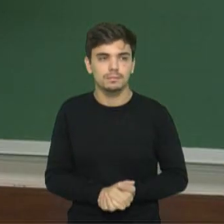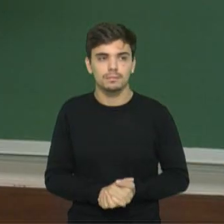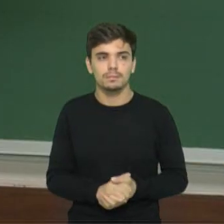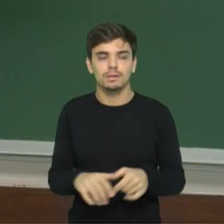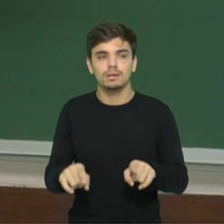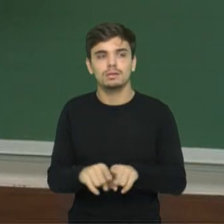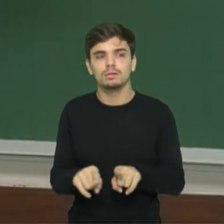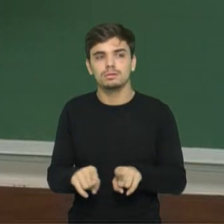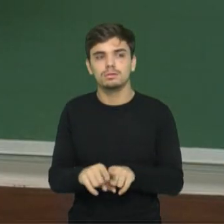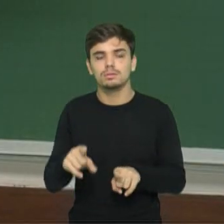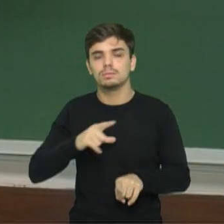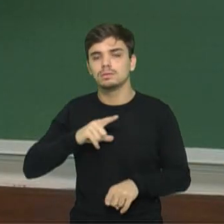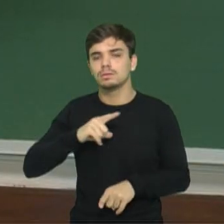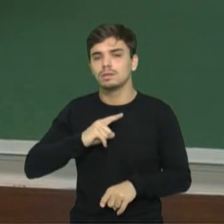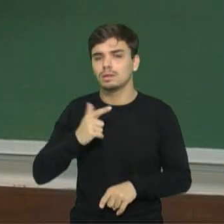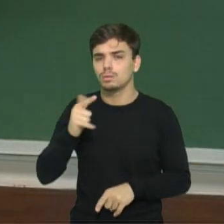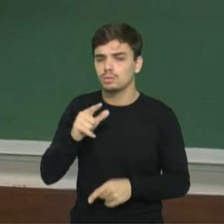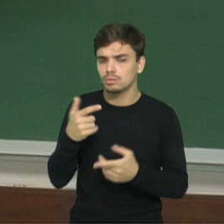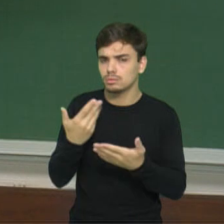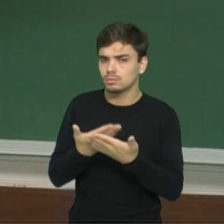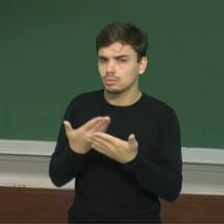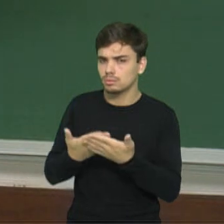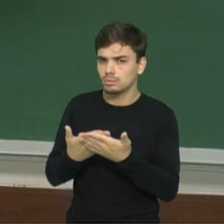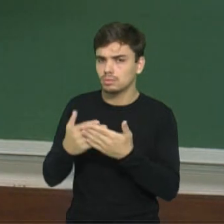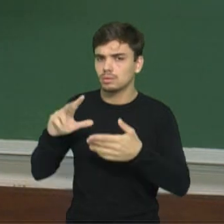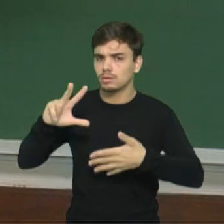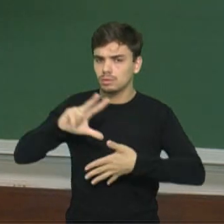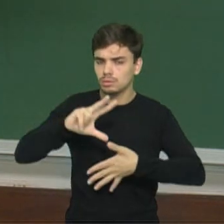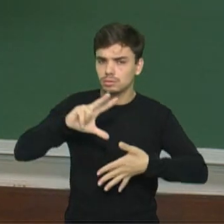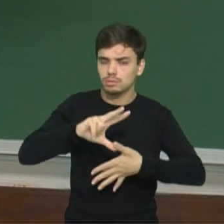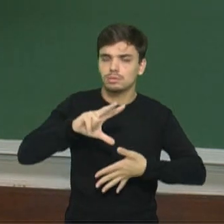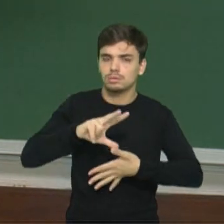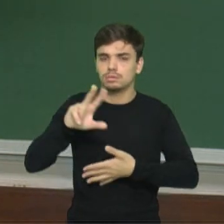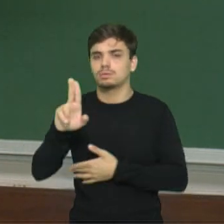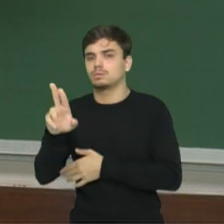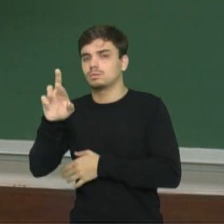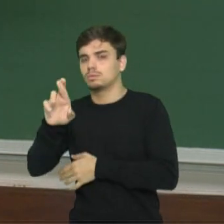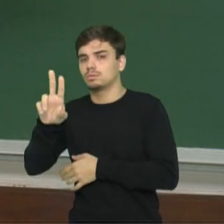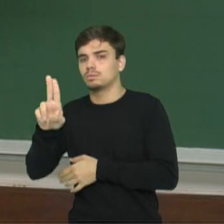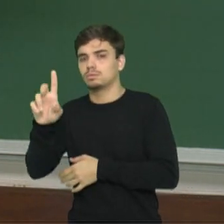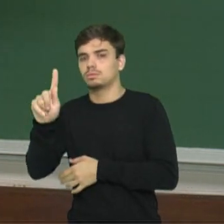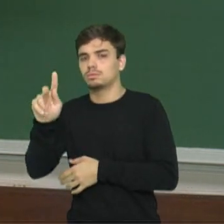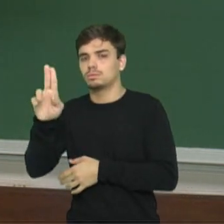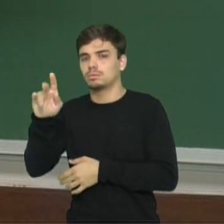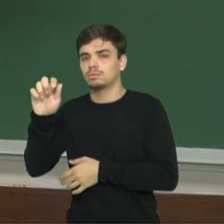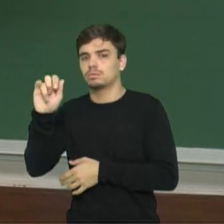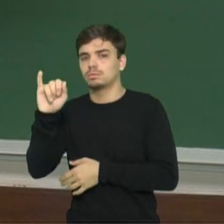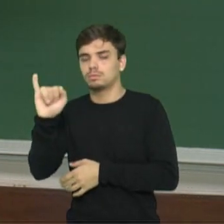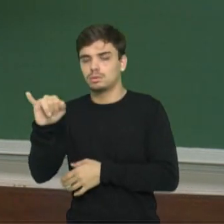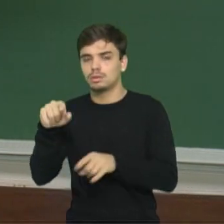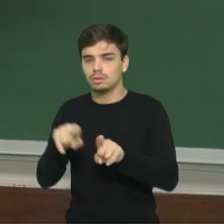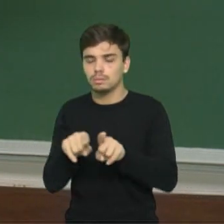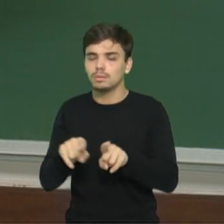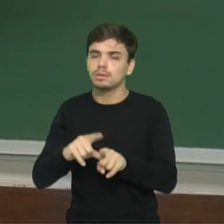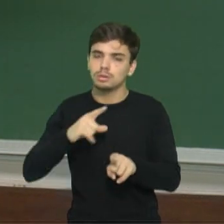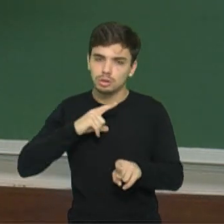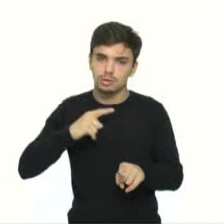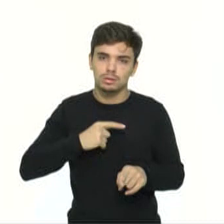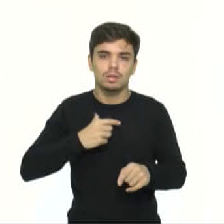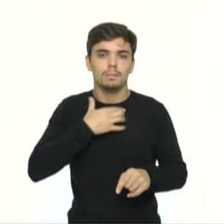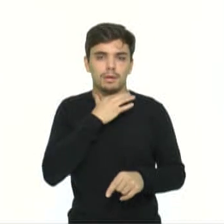demais países latino-americanos, o Uruguai também enfrentava uma grave crise econômica na década de 70.